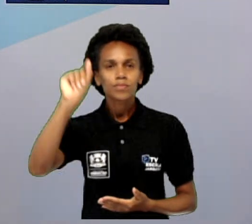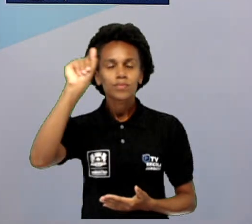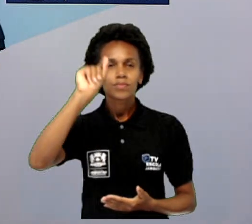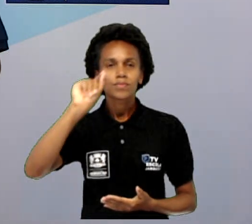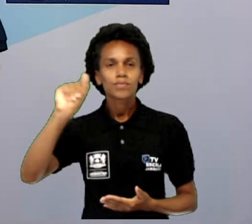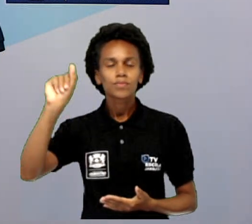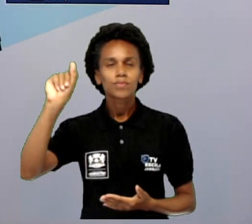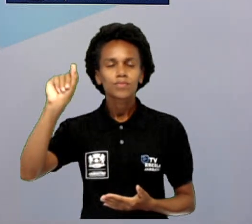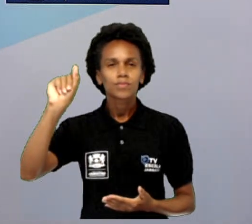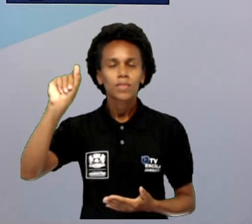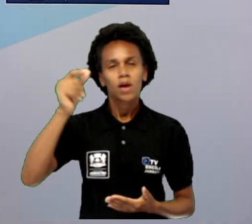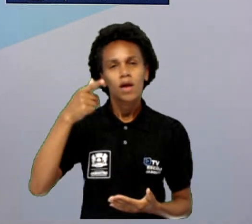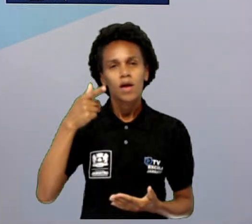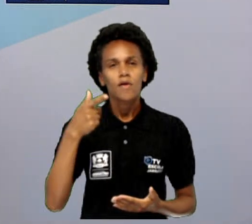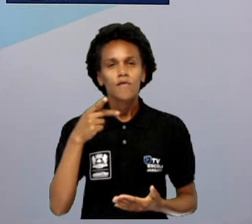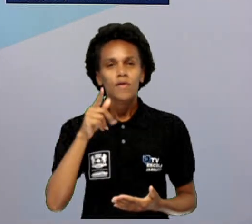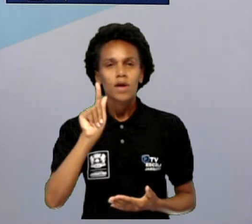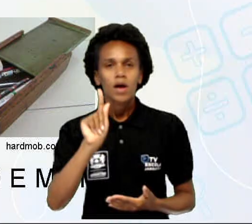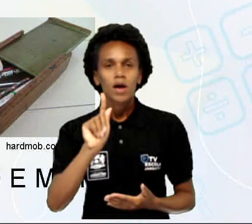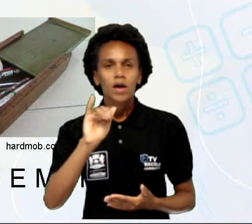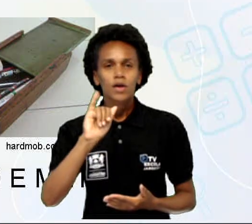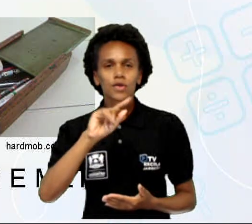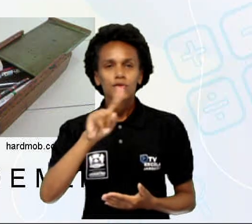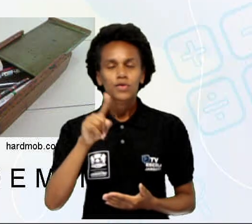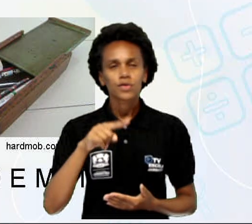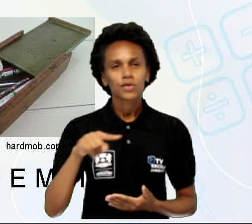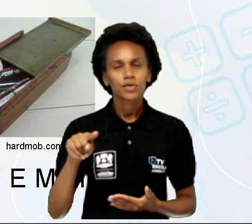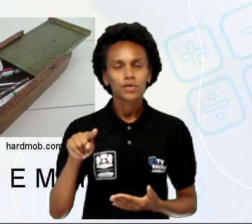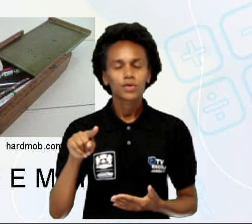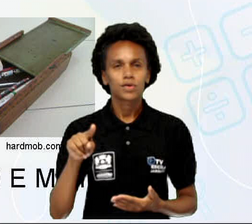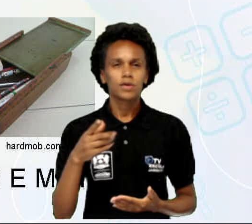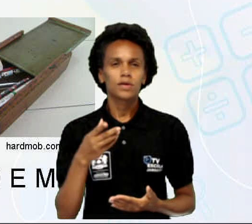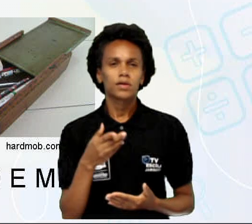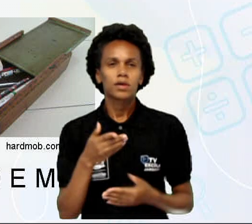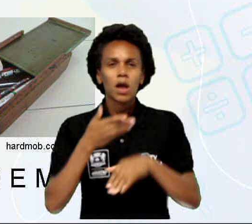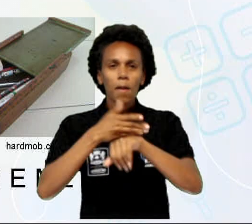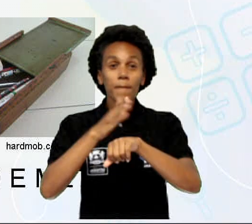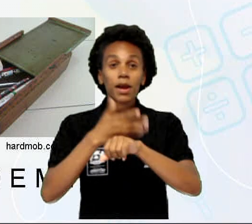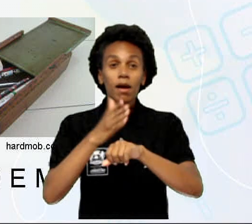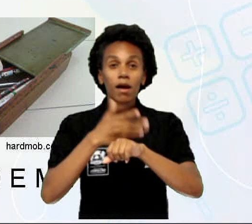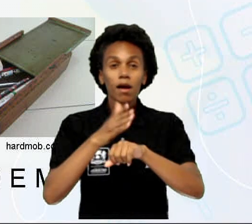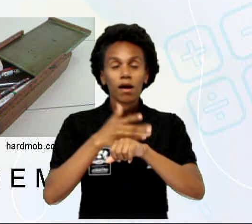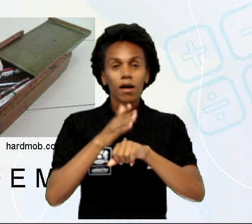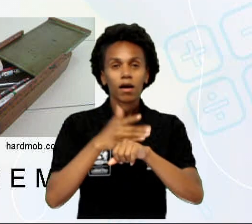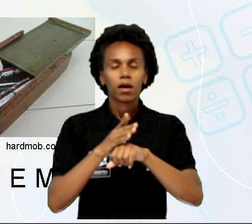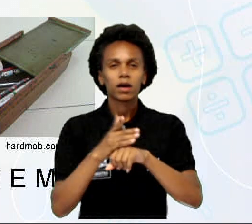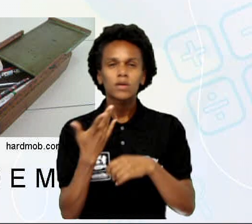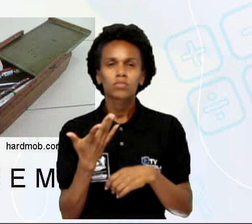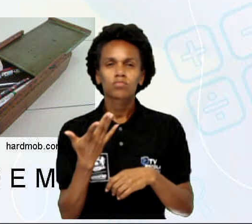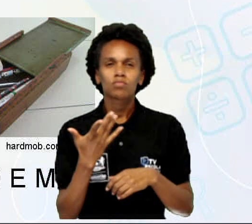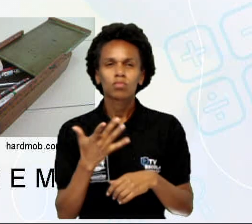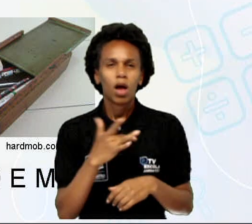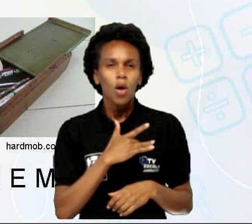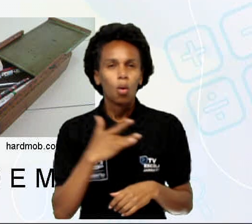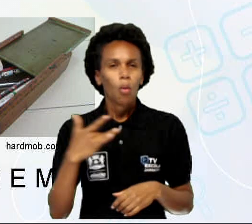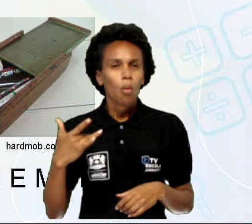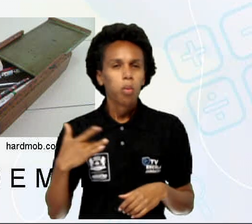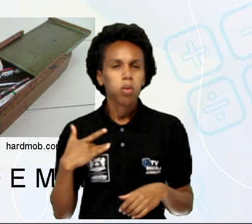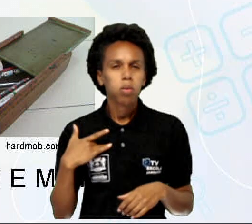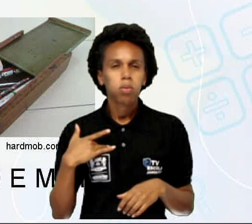ele soltava um pozinho que fazia mal para os professores, para os alunos, tá? Então, graças